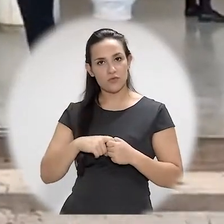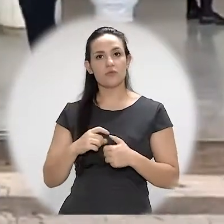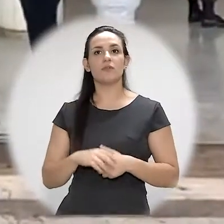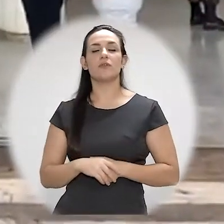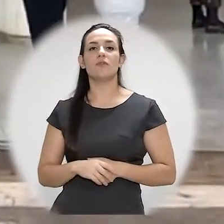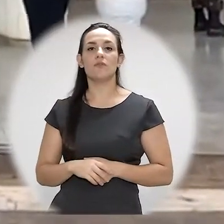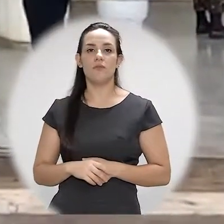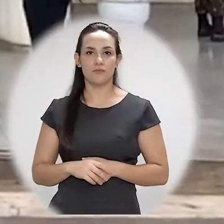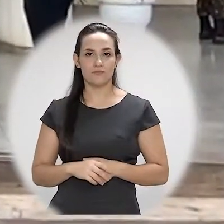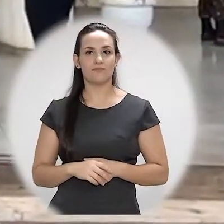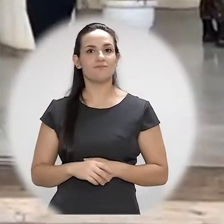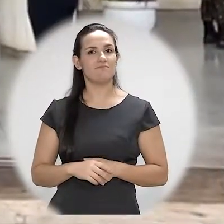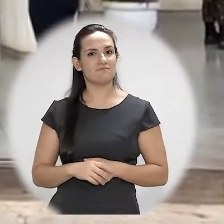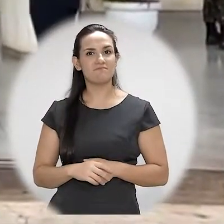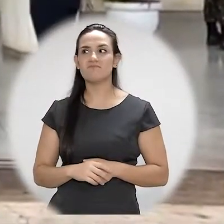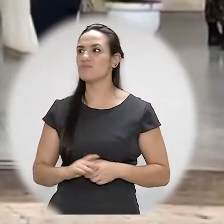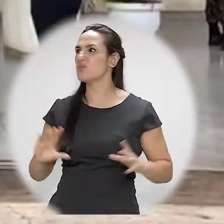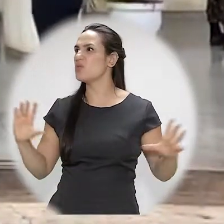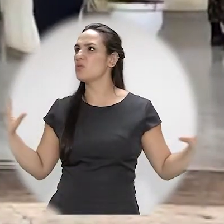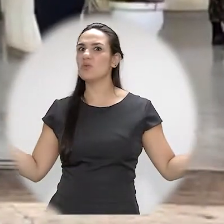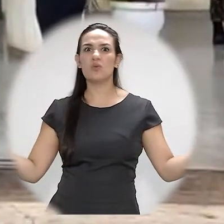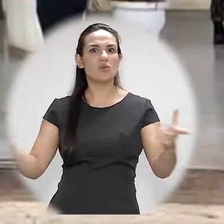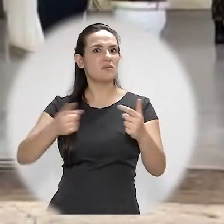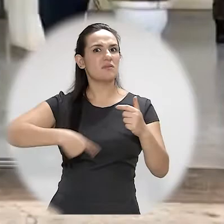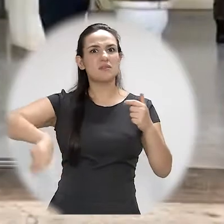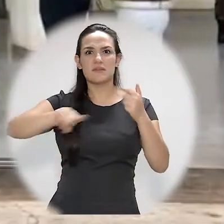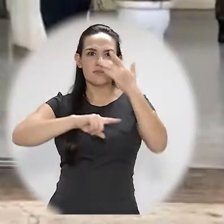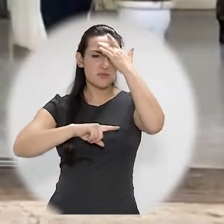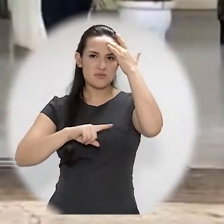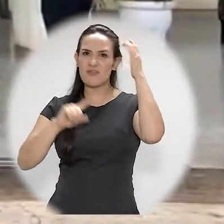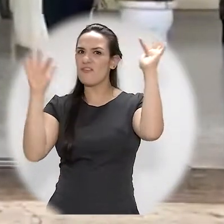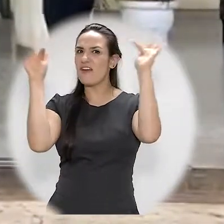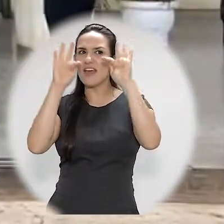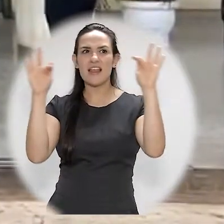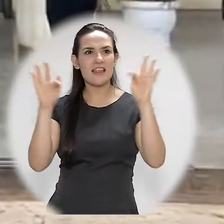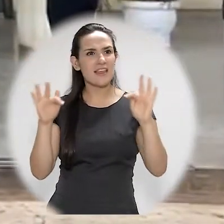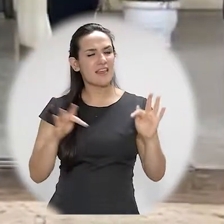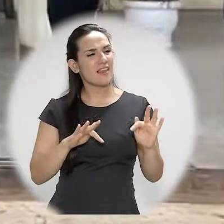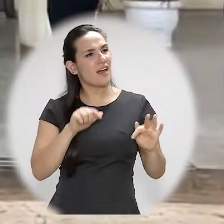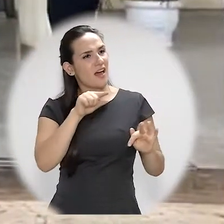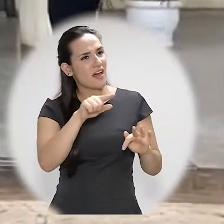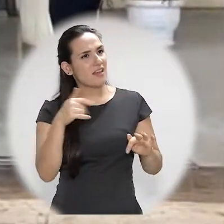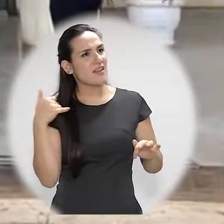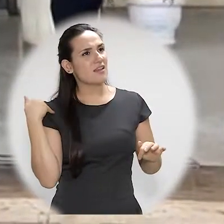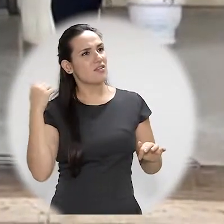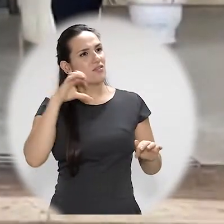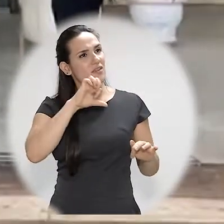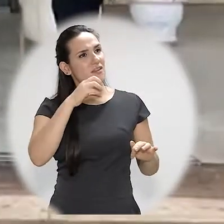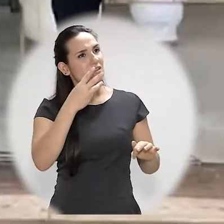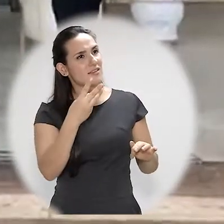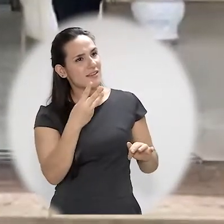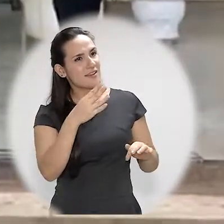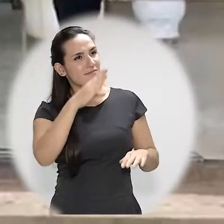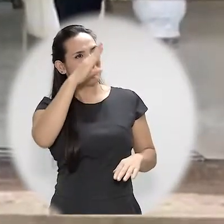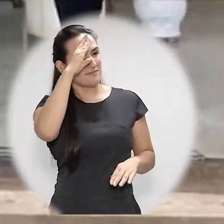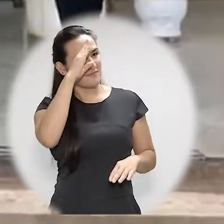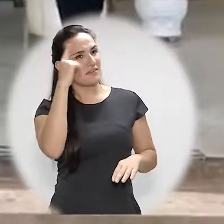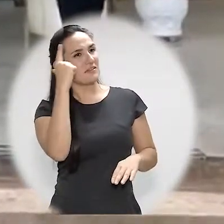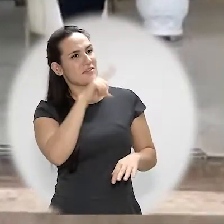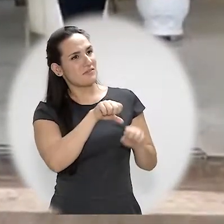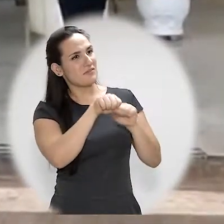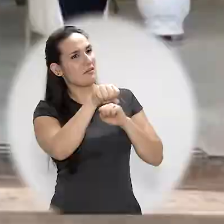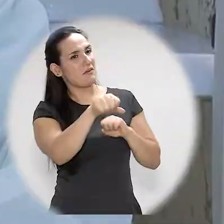o tratamento, com suporte clínico. Isso foi uma surpresa muito boa, foi gratificante vê-lo saindo